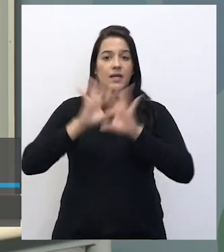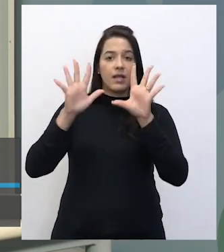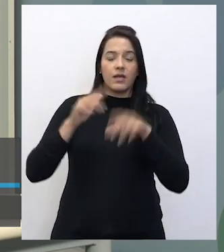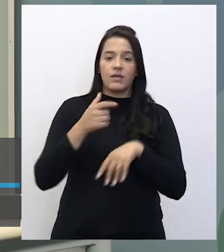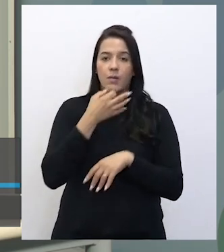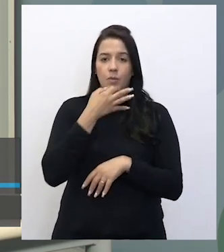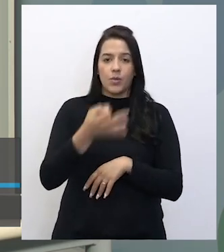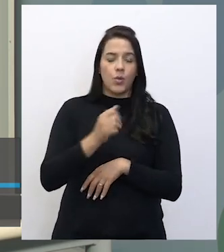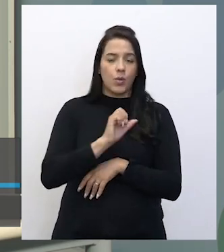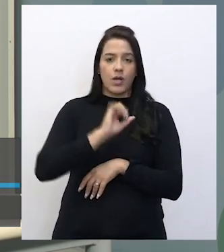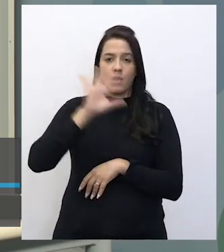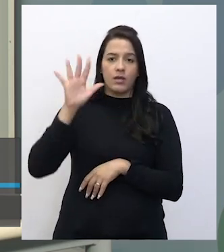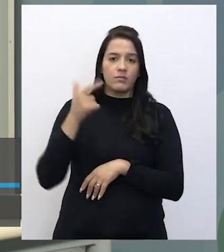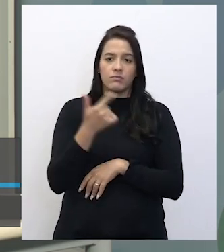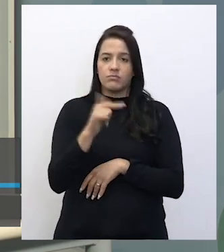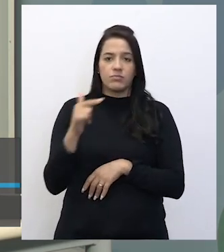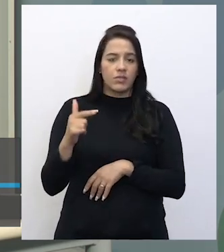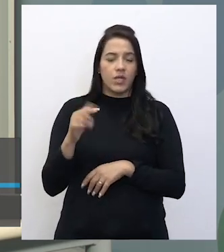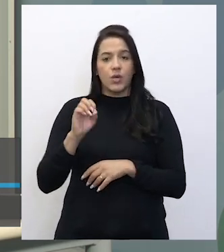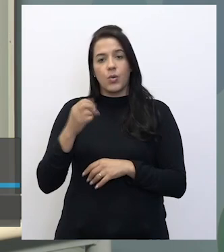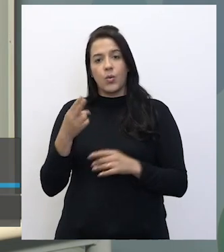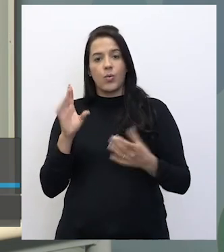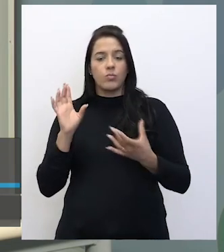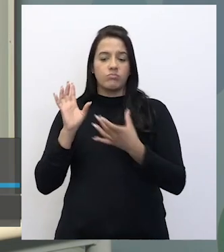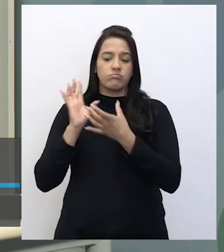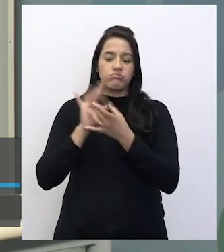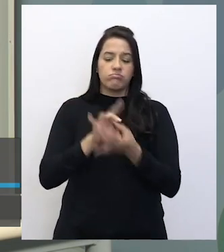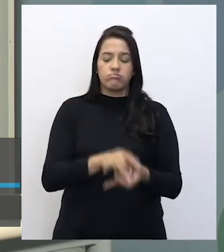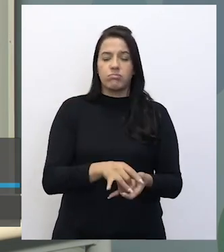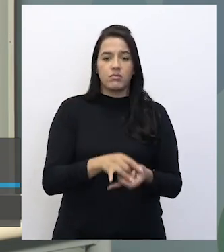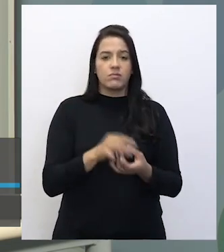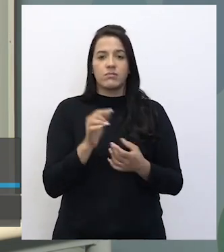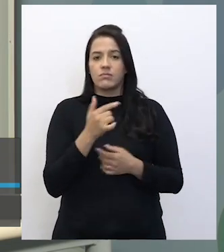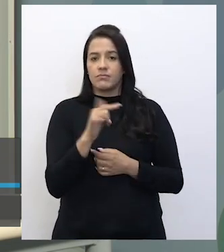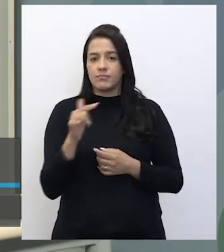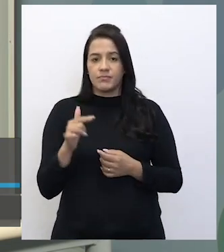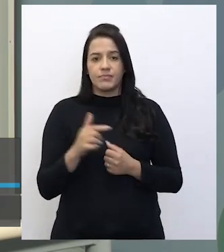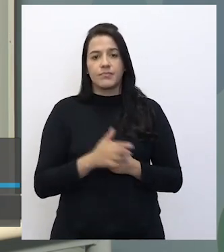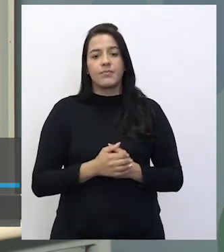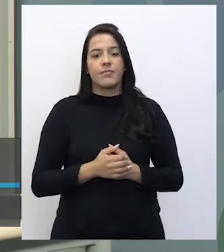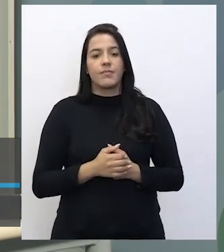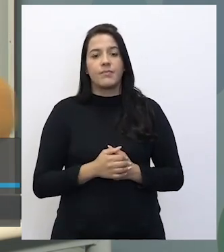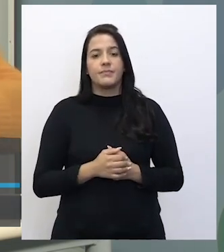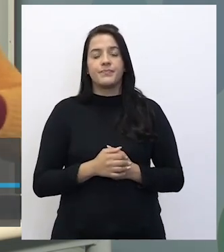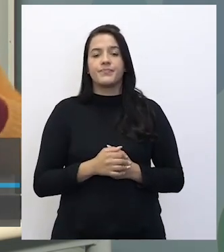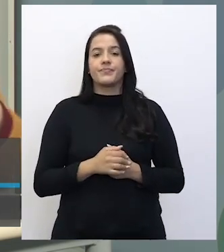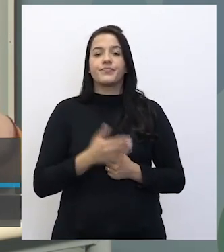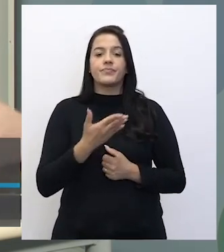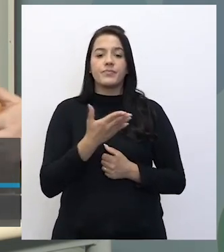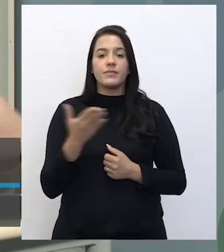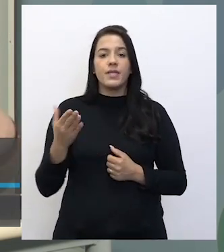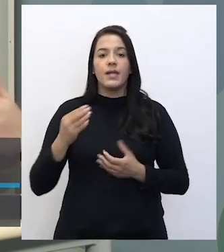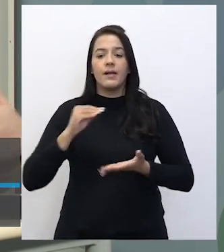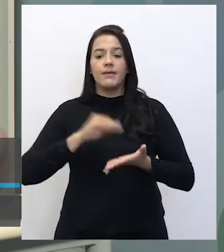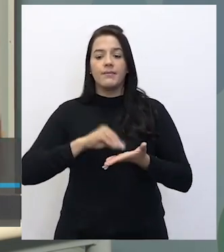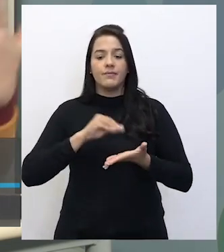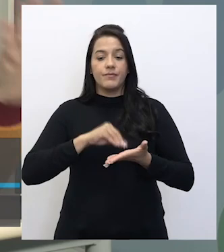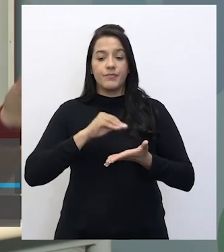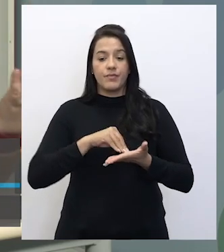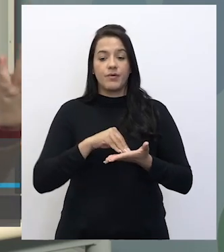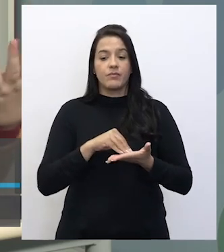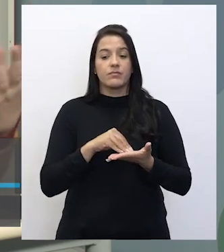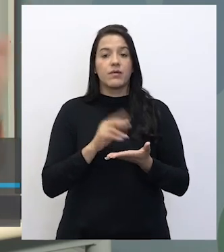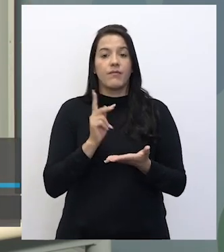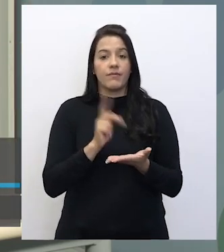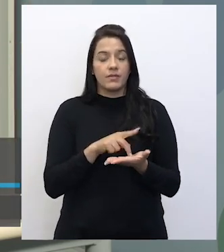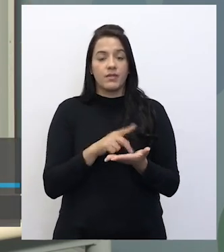muito coerente, ou que até se ancoram numa argumentação, mas essa argumentação, por sua vez, não se ancora na